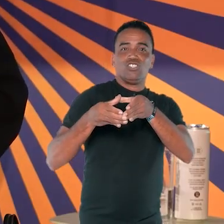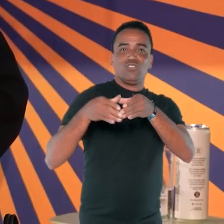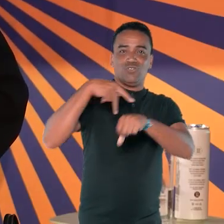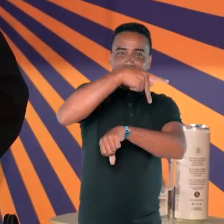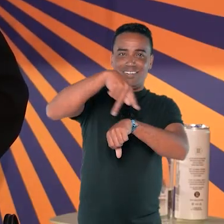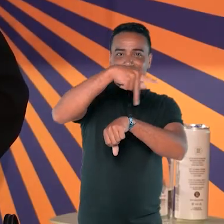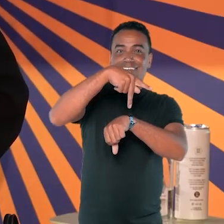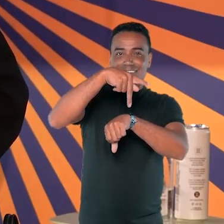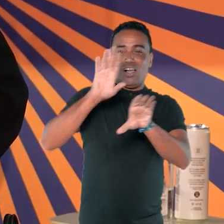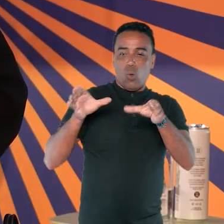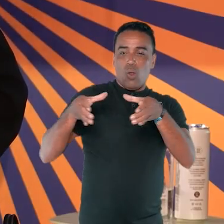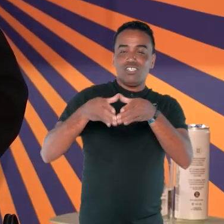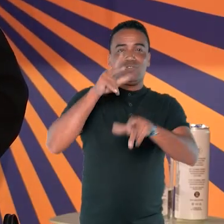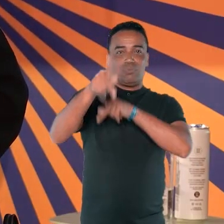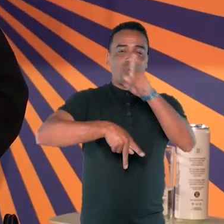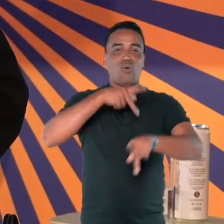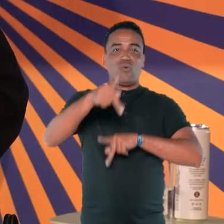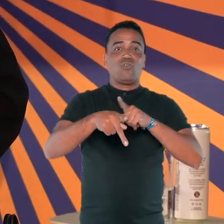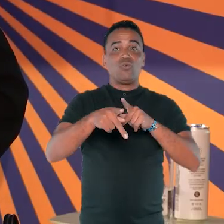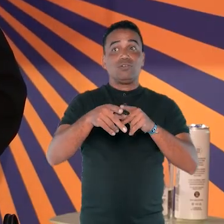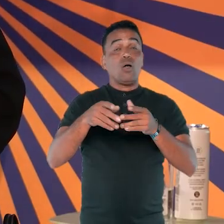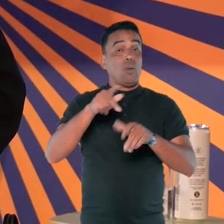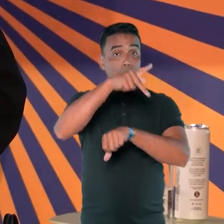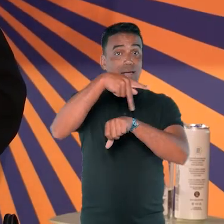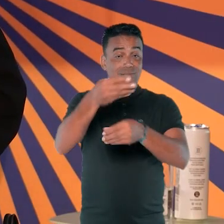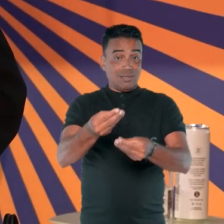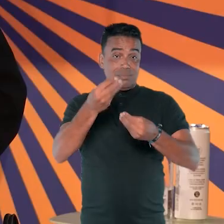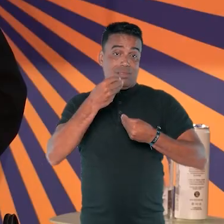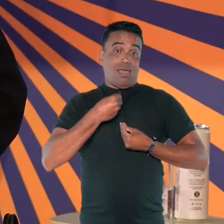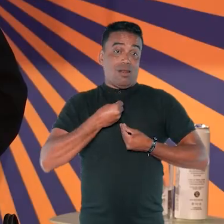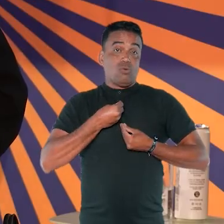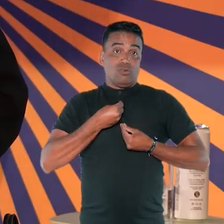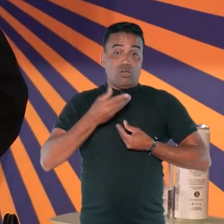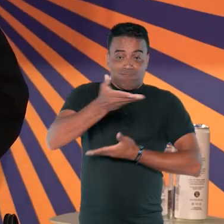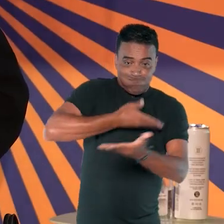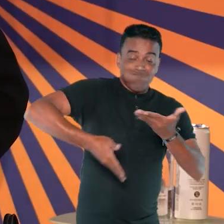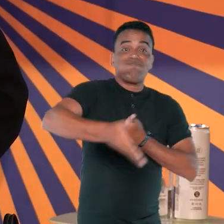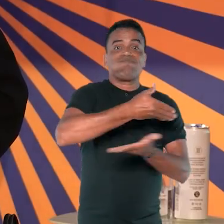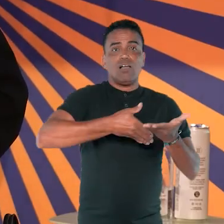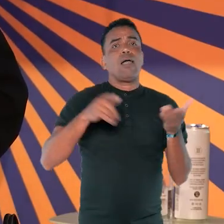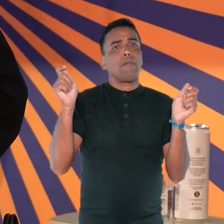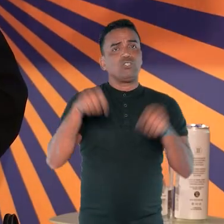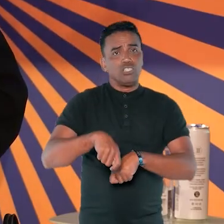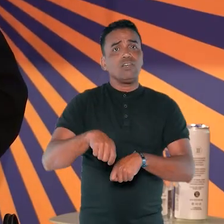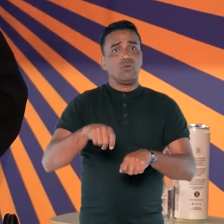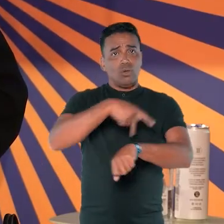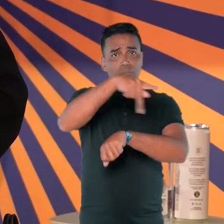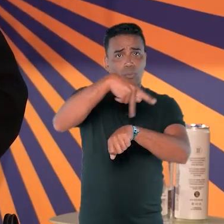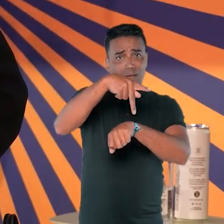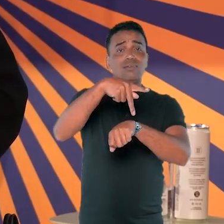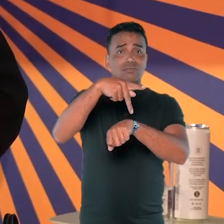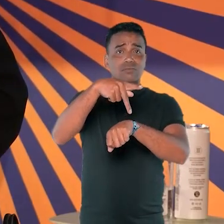este é o país que pude que me deram e ao que me dei. e é possível que por ele, e